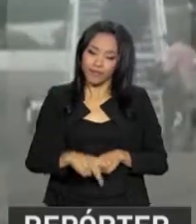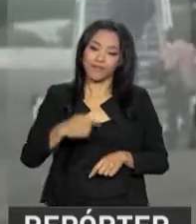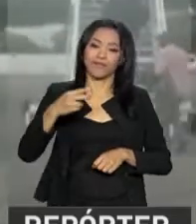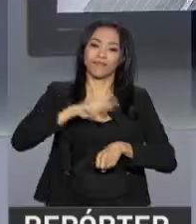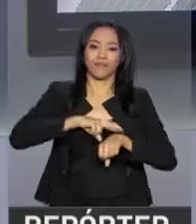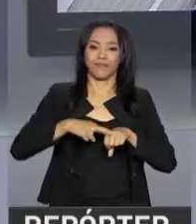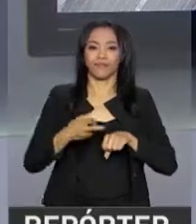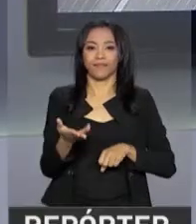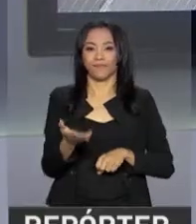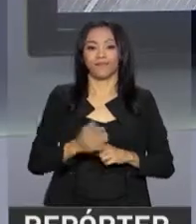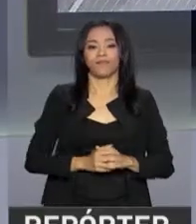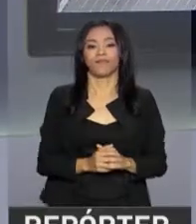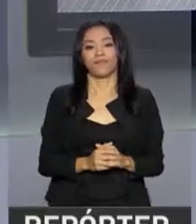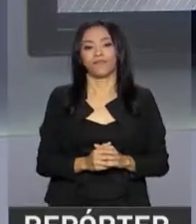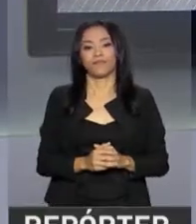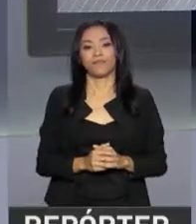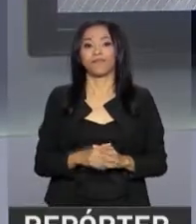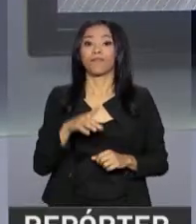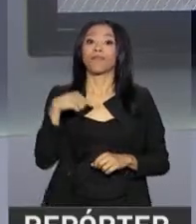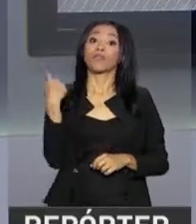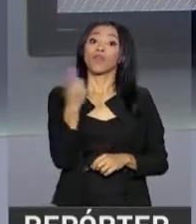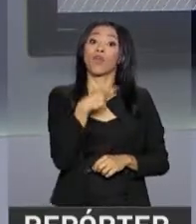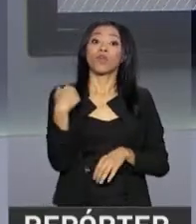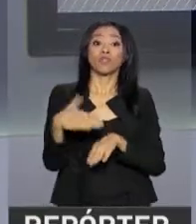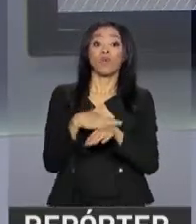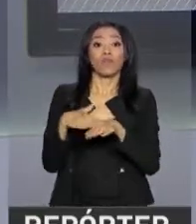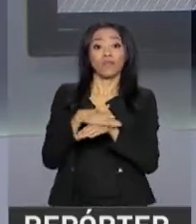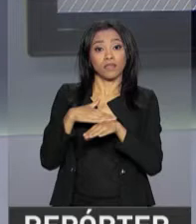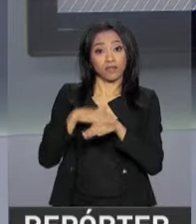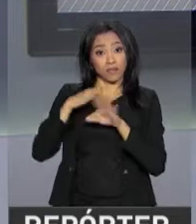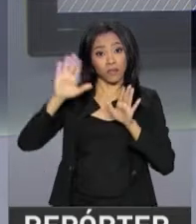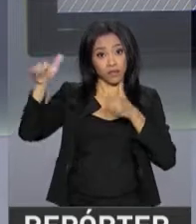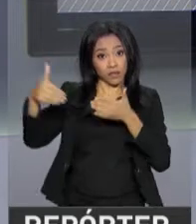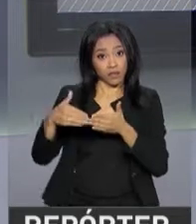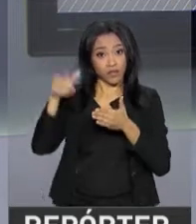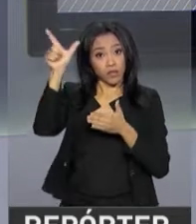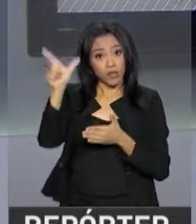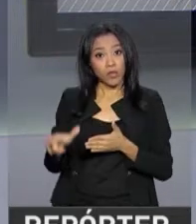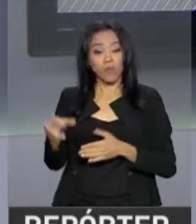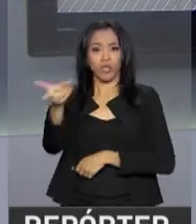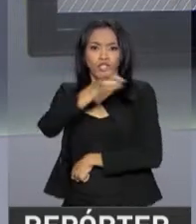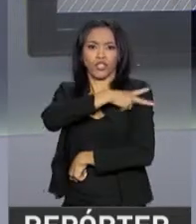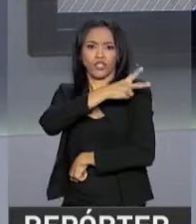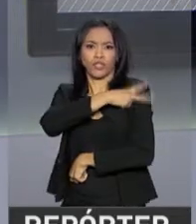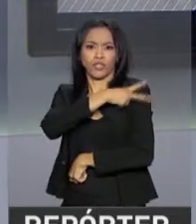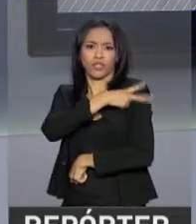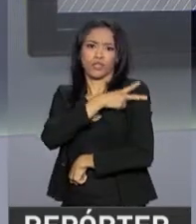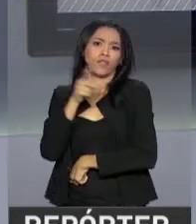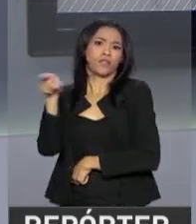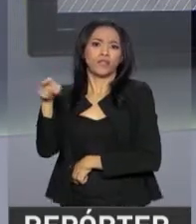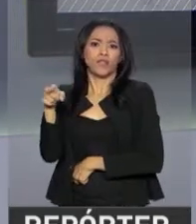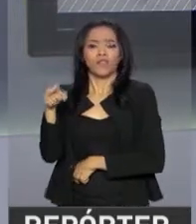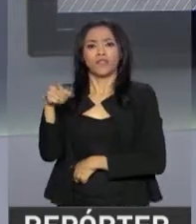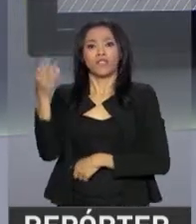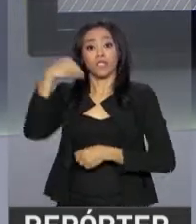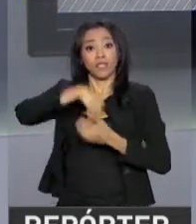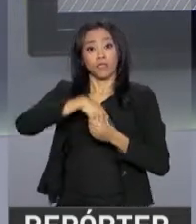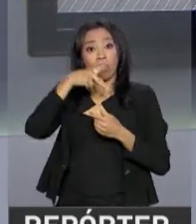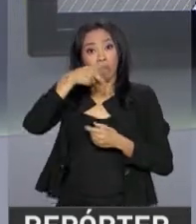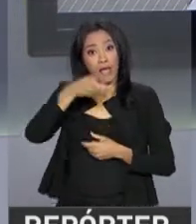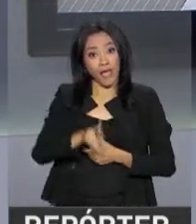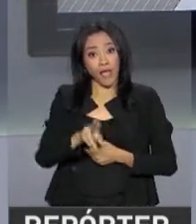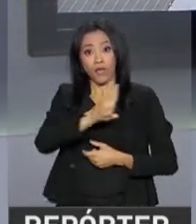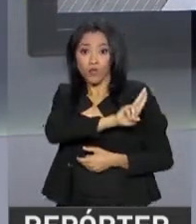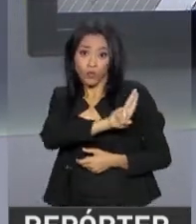Karen. Nós conversamos com a subchefe de articulação e monitoramento da Casa Civil da Presidência da República,